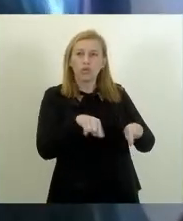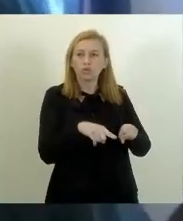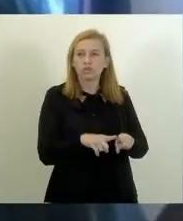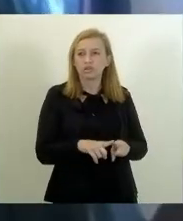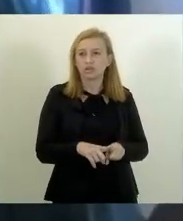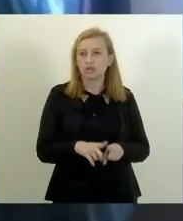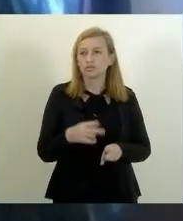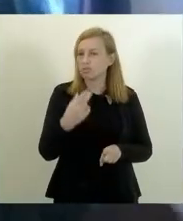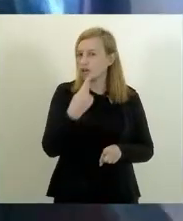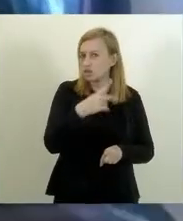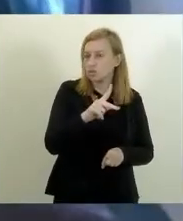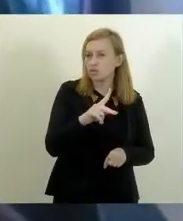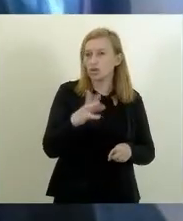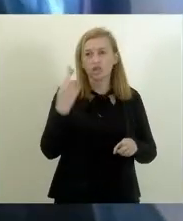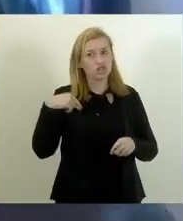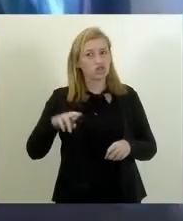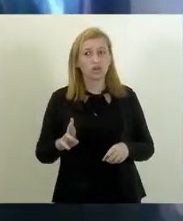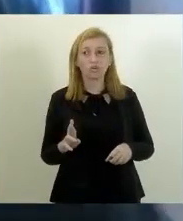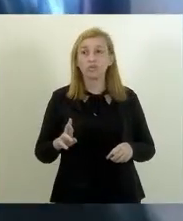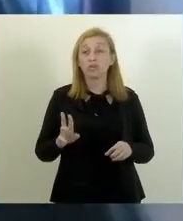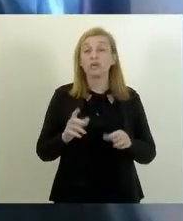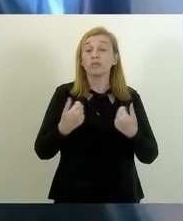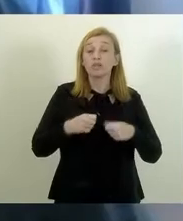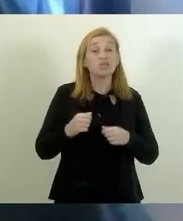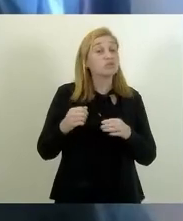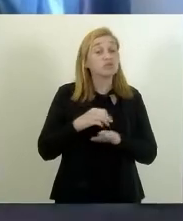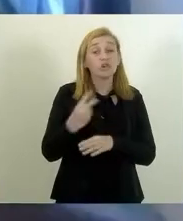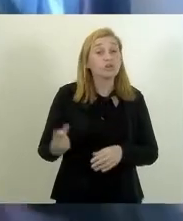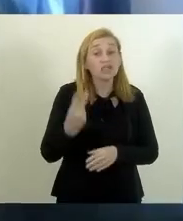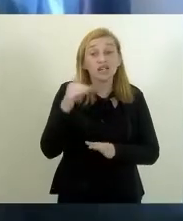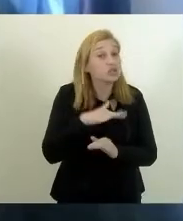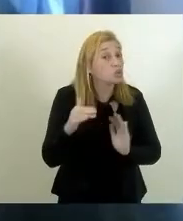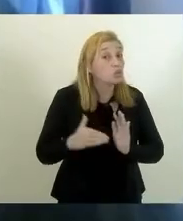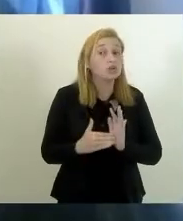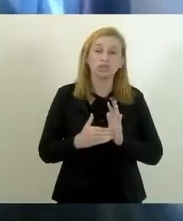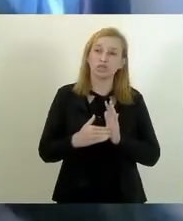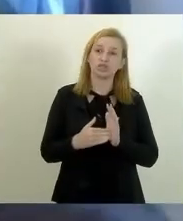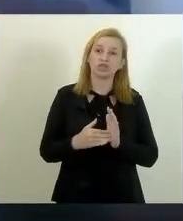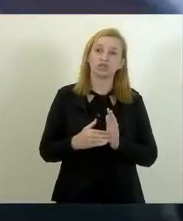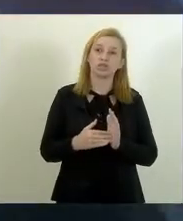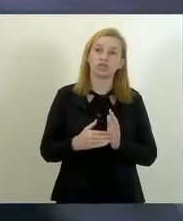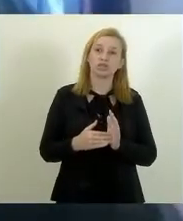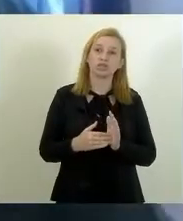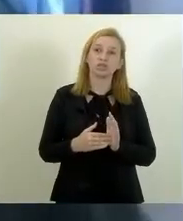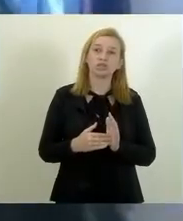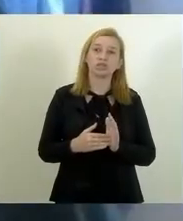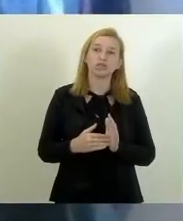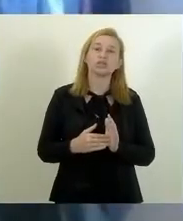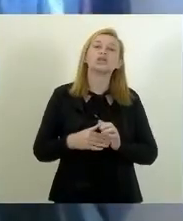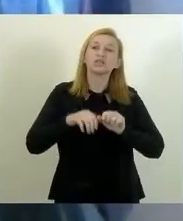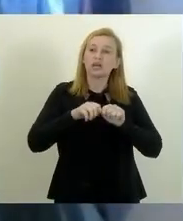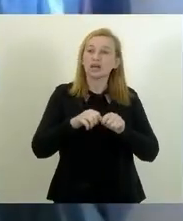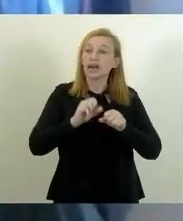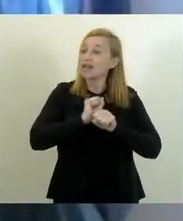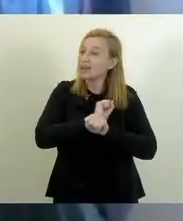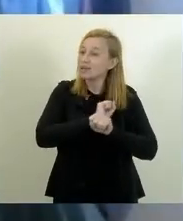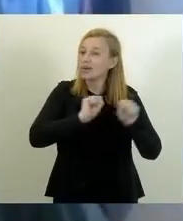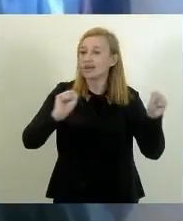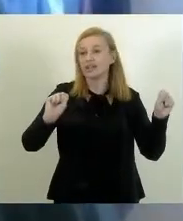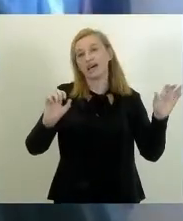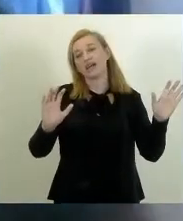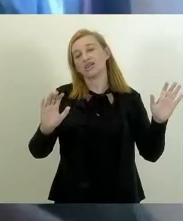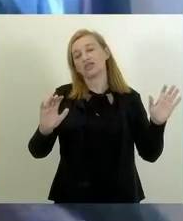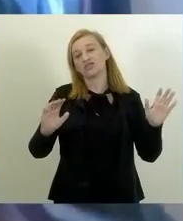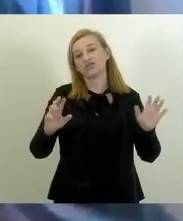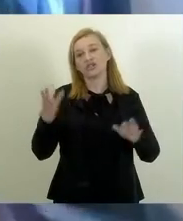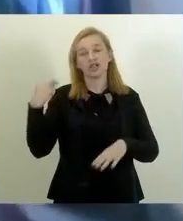sua religião, mas nós temos que prestigiar todas elas, porque o que está em causa é a ampla liberdade religiosa,